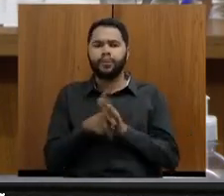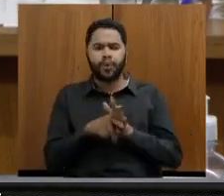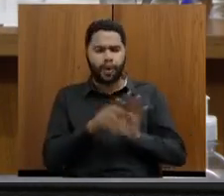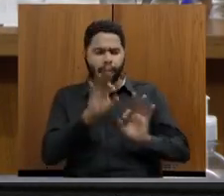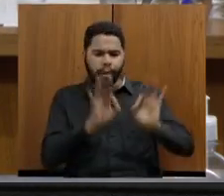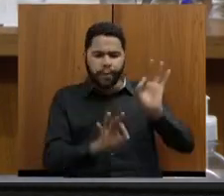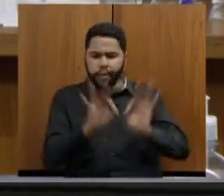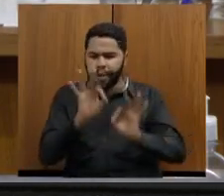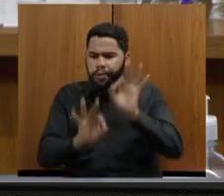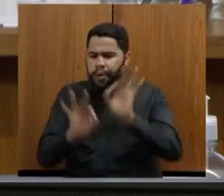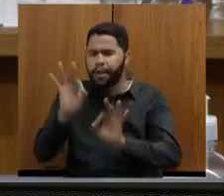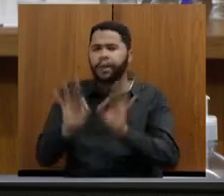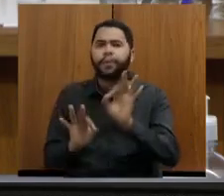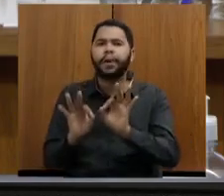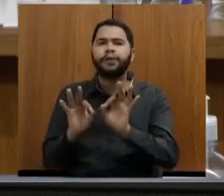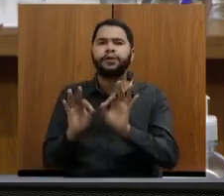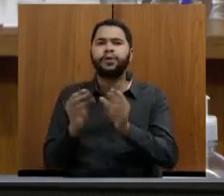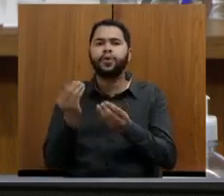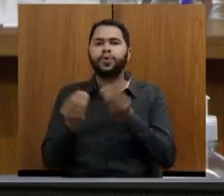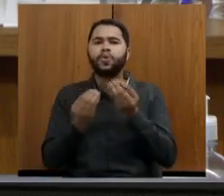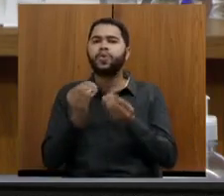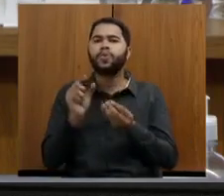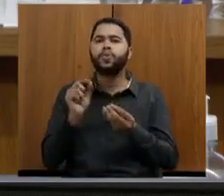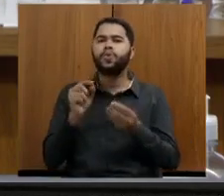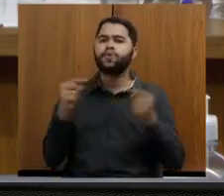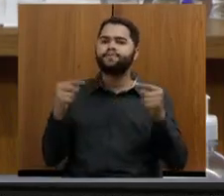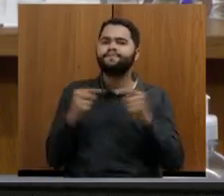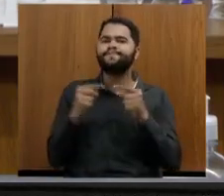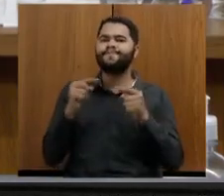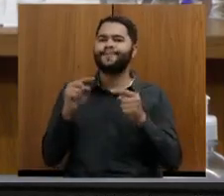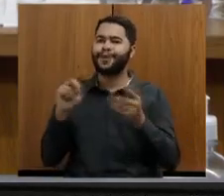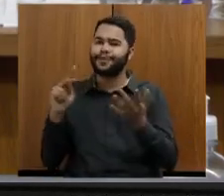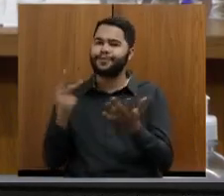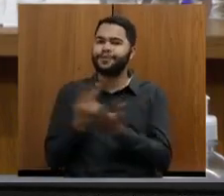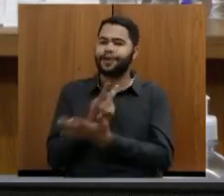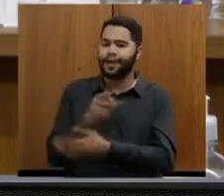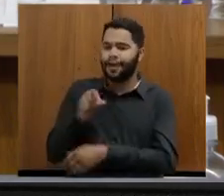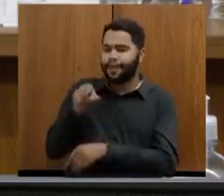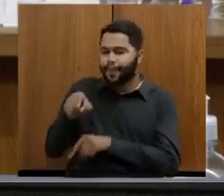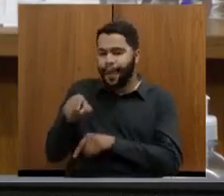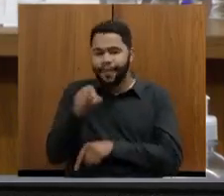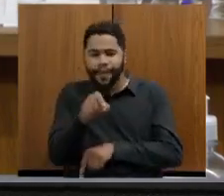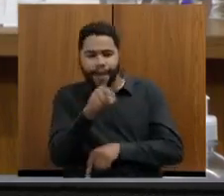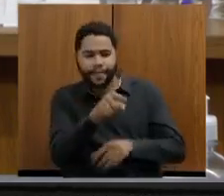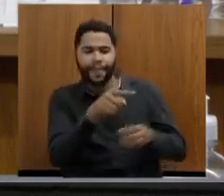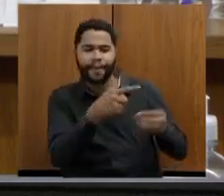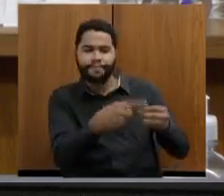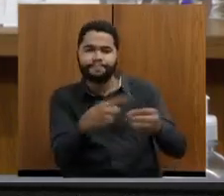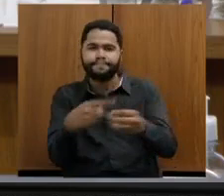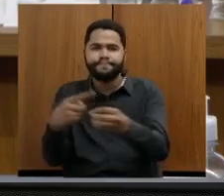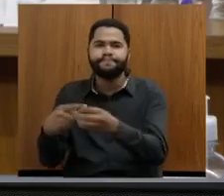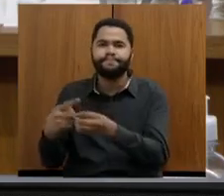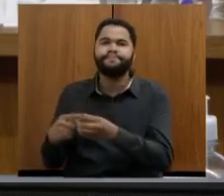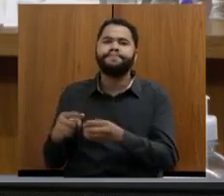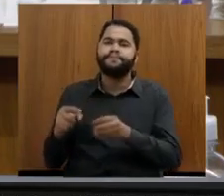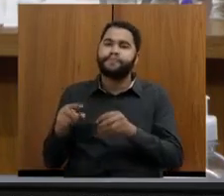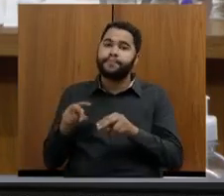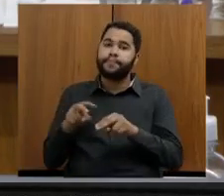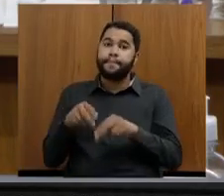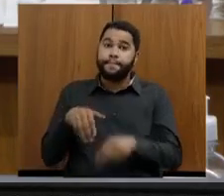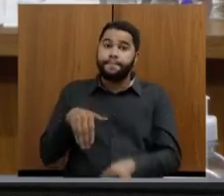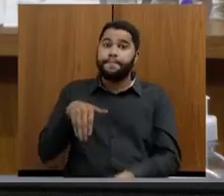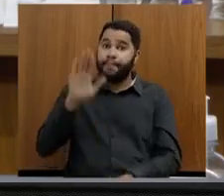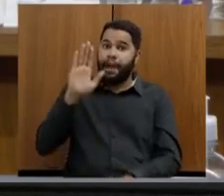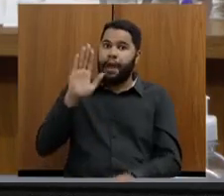de comando em operações para fazer Face à situação que alguns municípios enfrentaram como